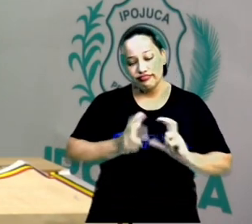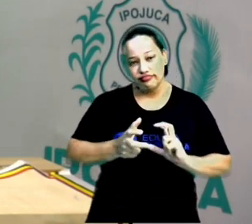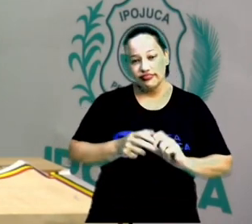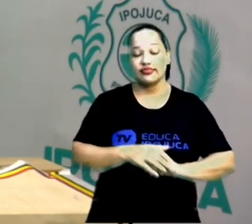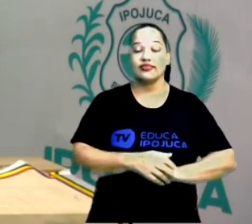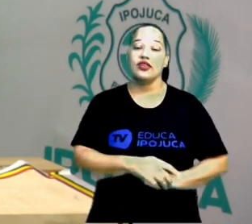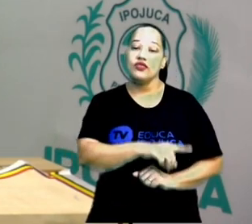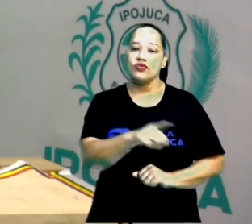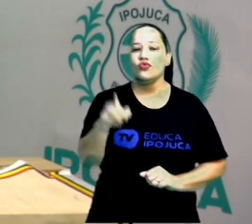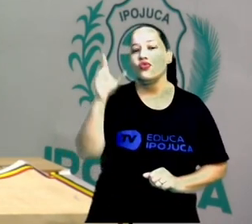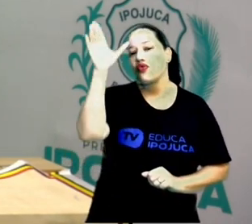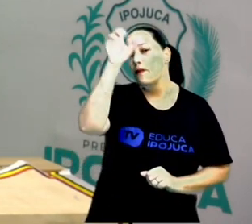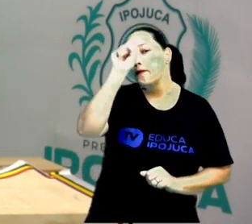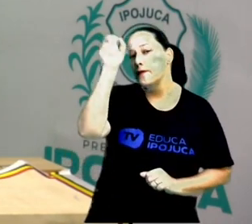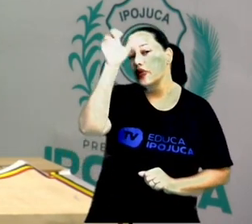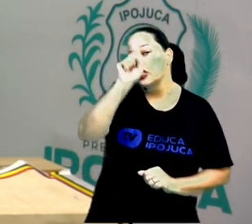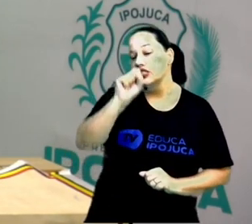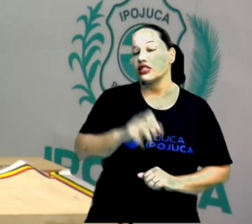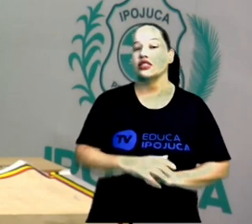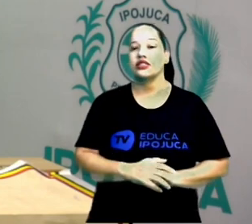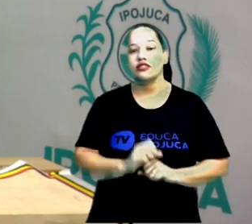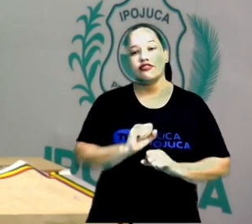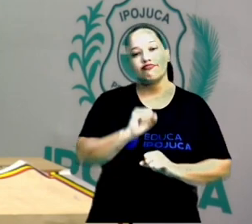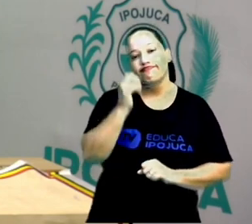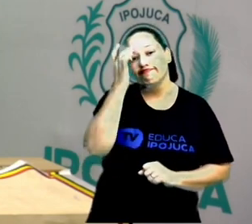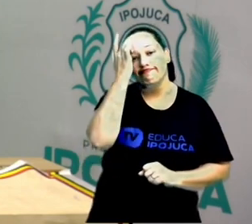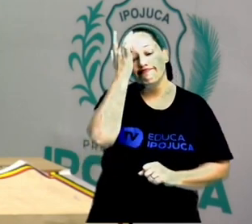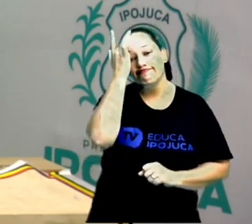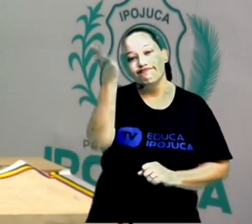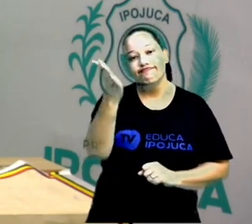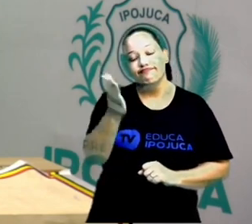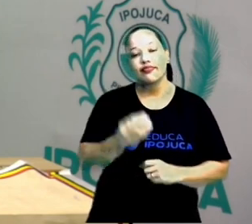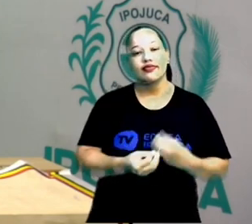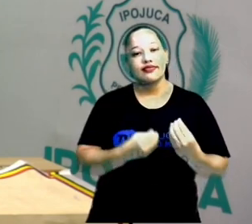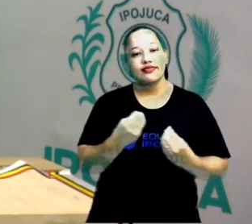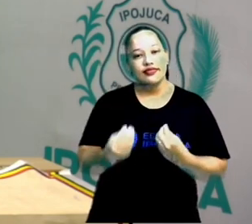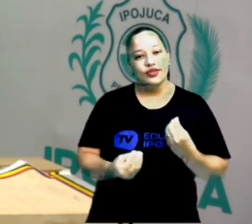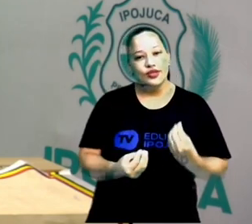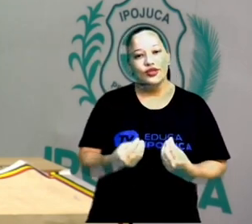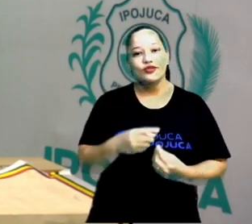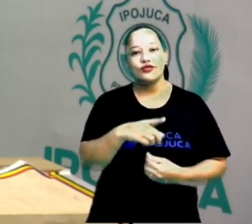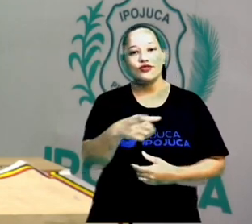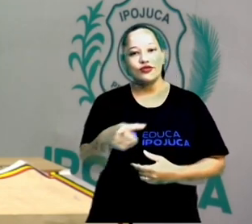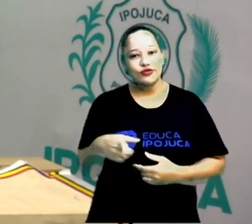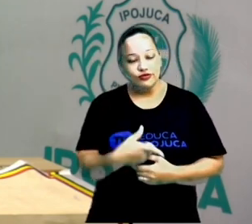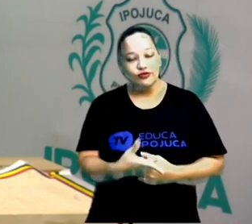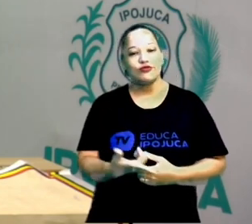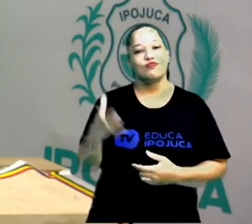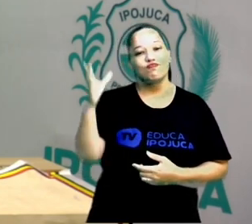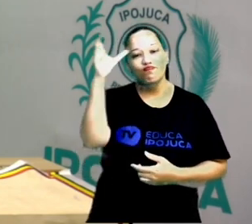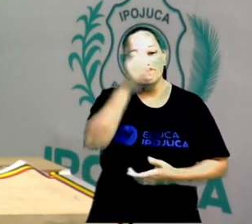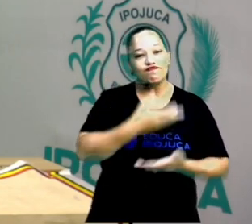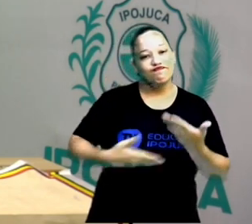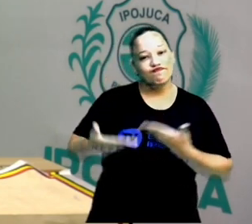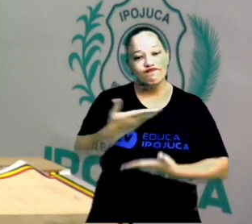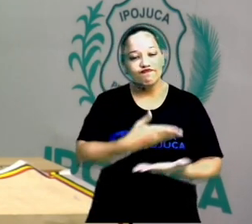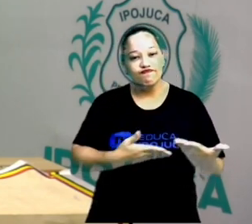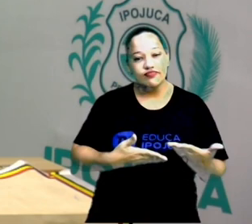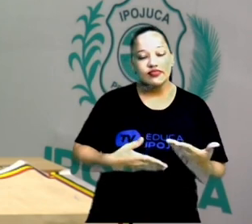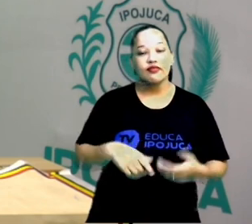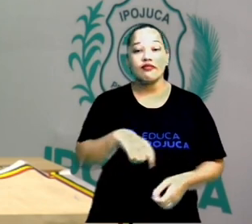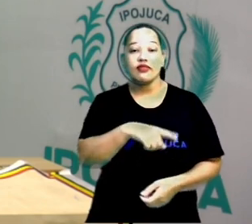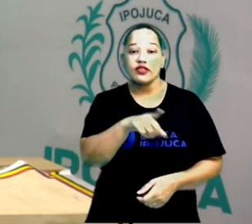E para vocês aprenderem com mais facilidade, de uma forma mais dinâmica, tia